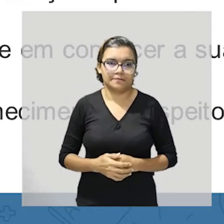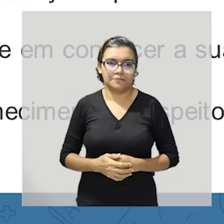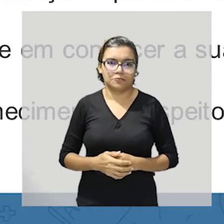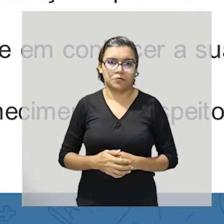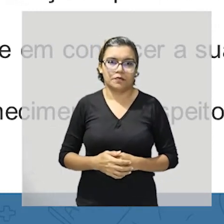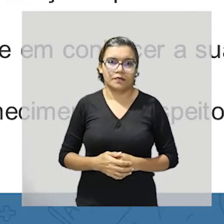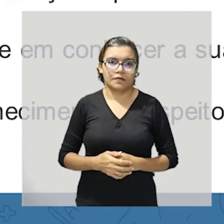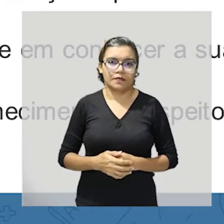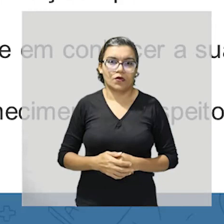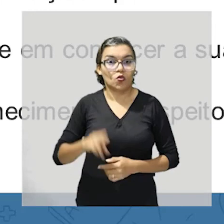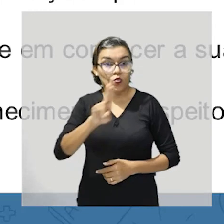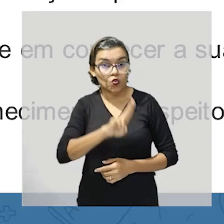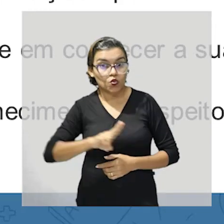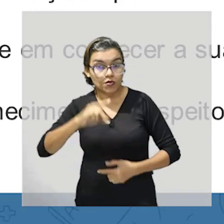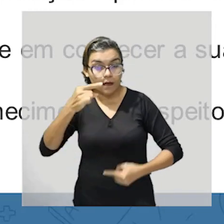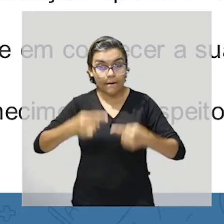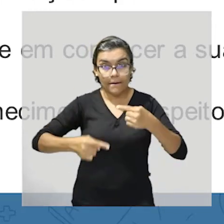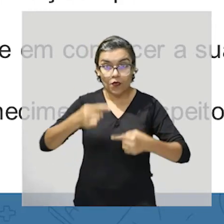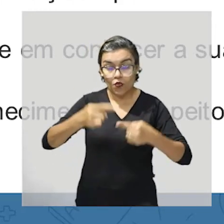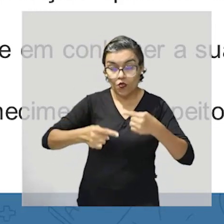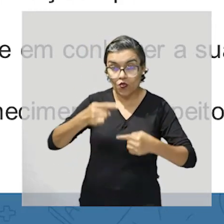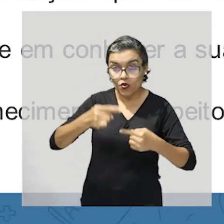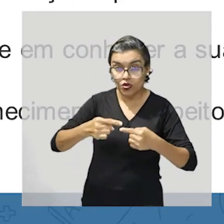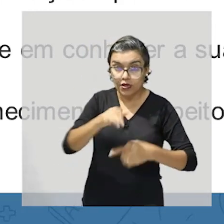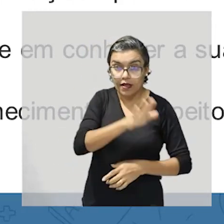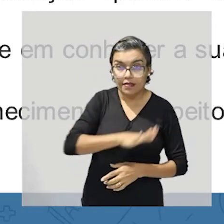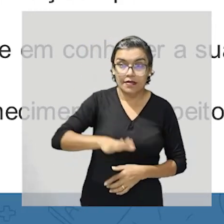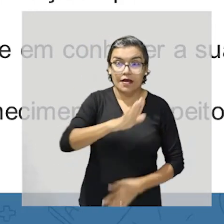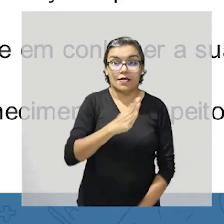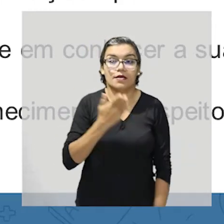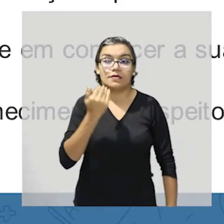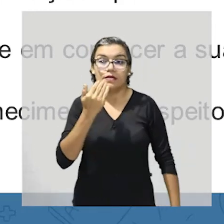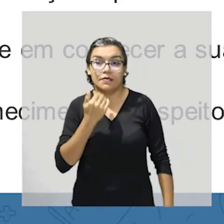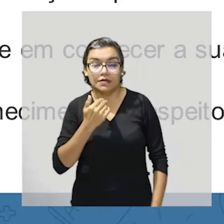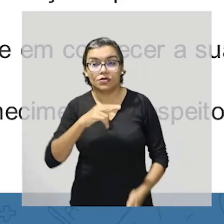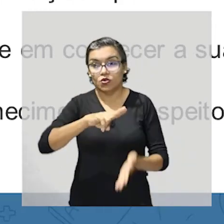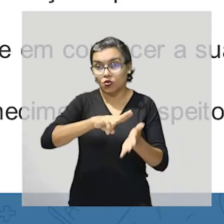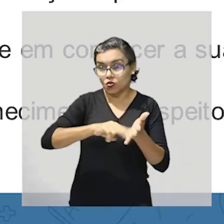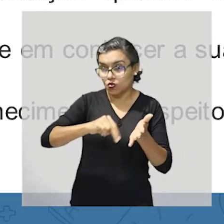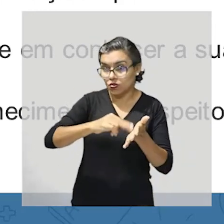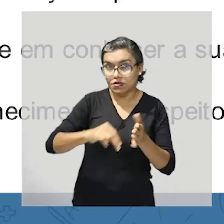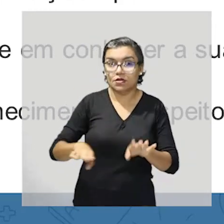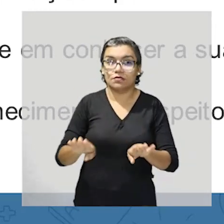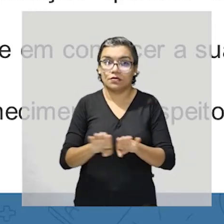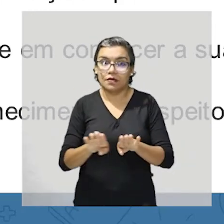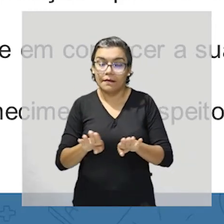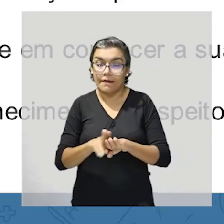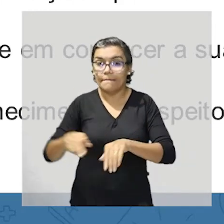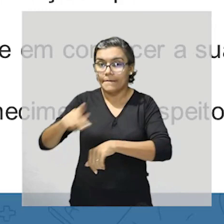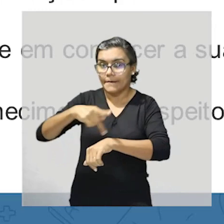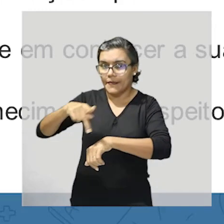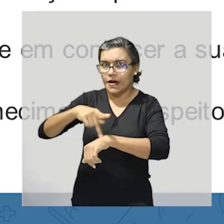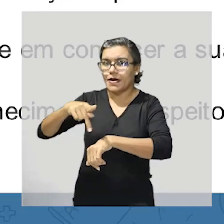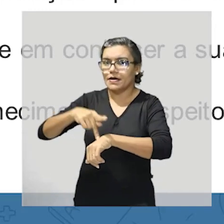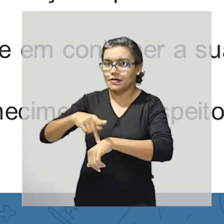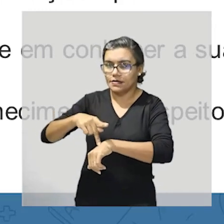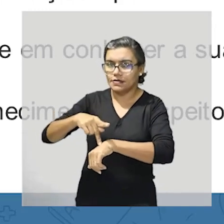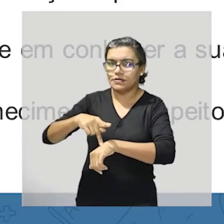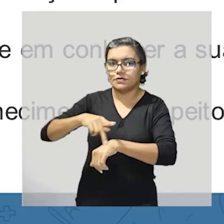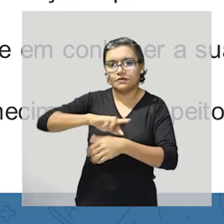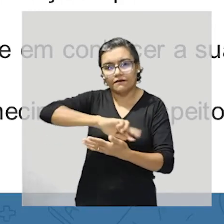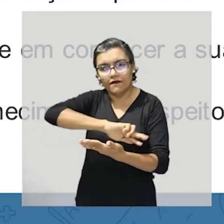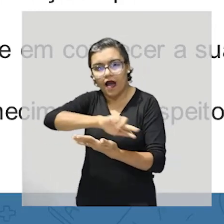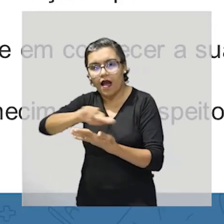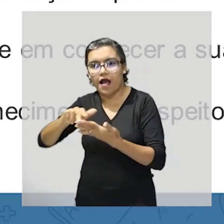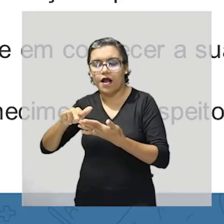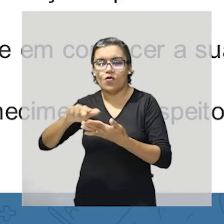políticas adequadas de alimentação e nutrição é uma meta prioritária em vários países do mundo. Então, essa primeiro é